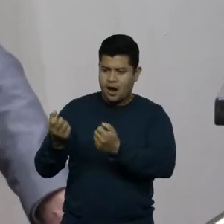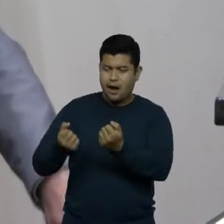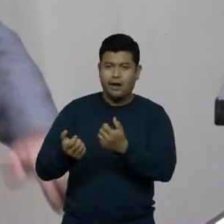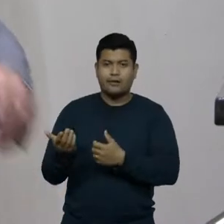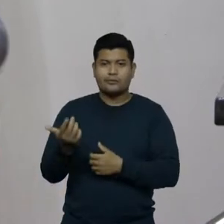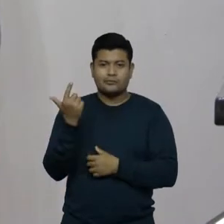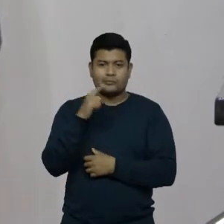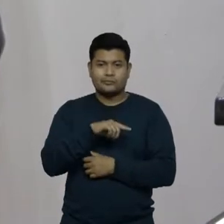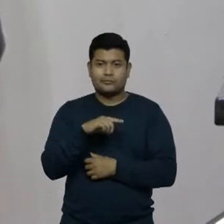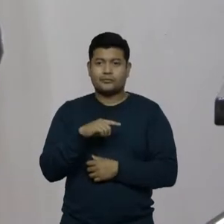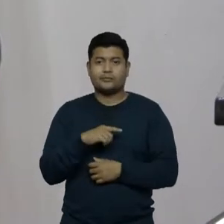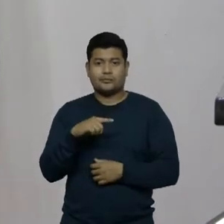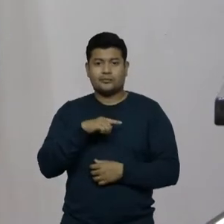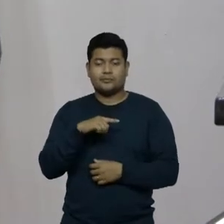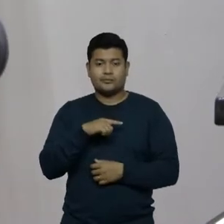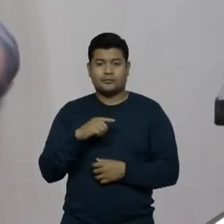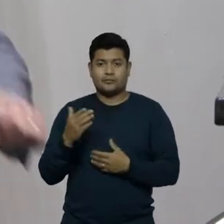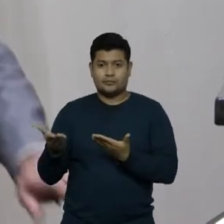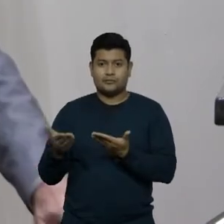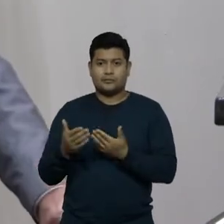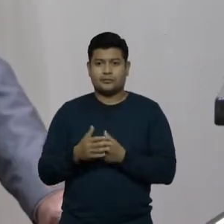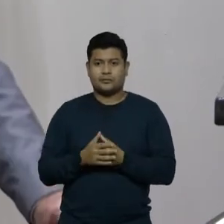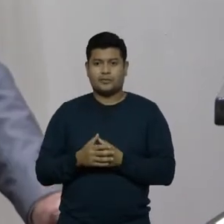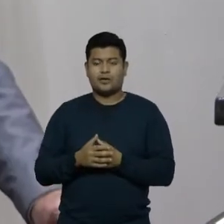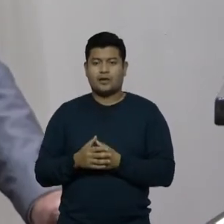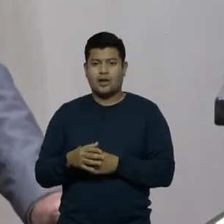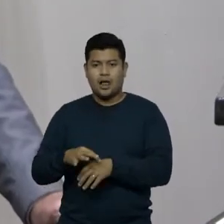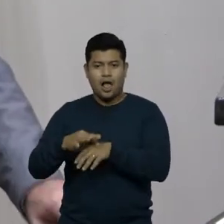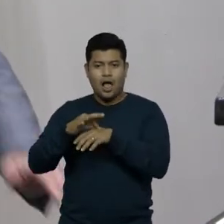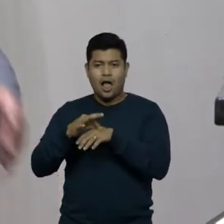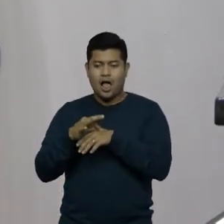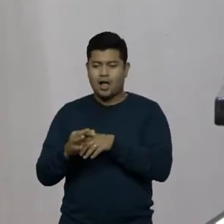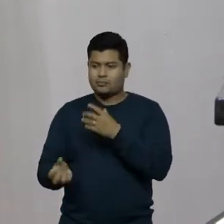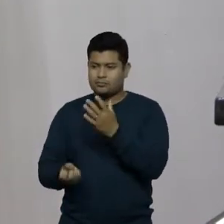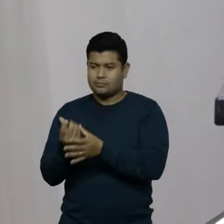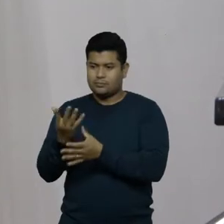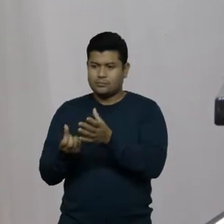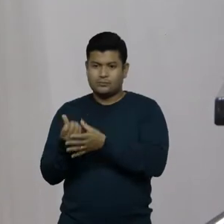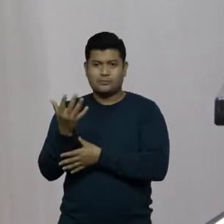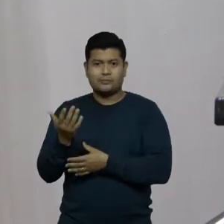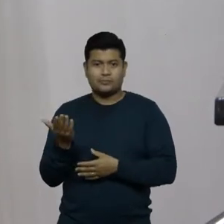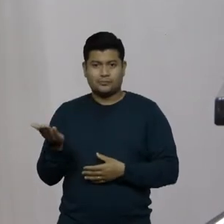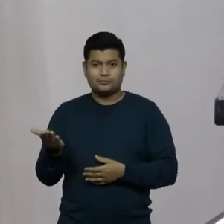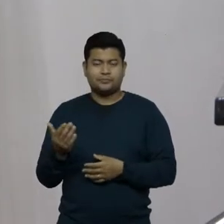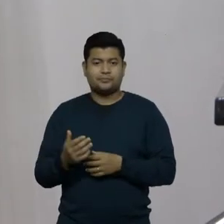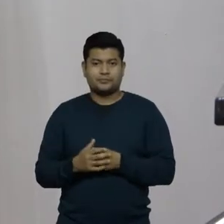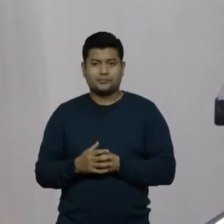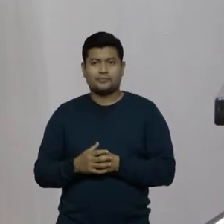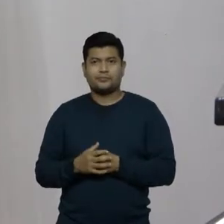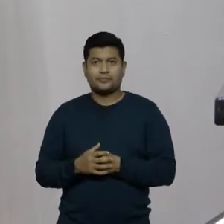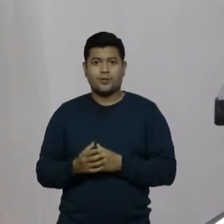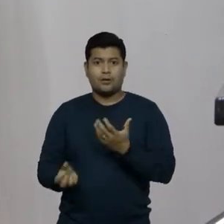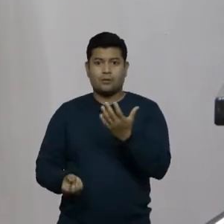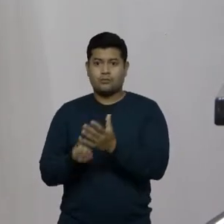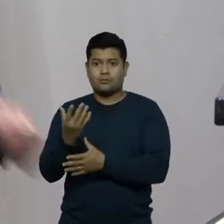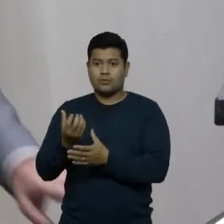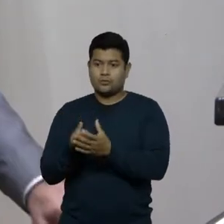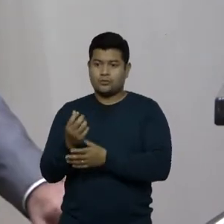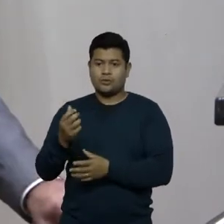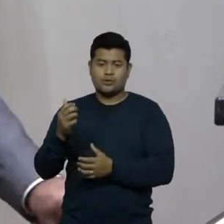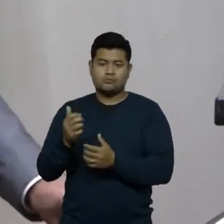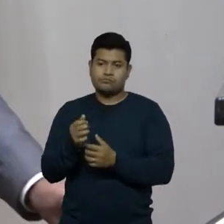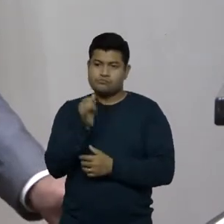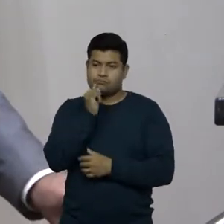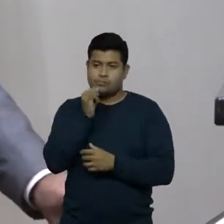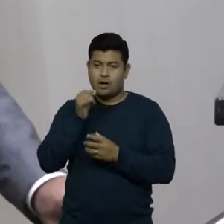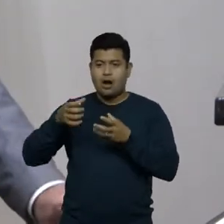seu gado de corte tem uma produção de grãos de milho